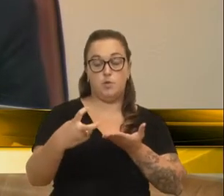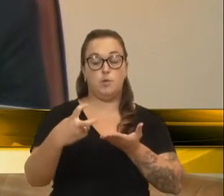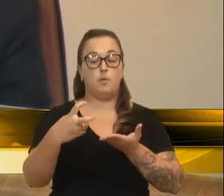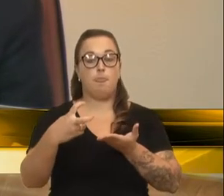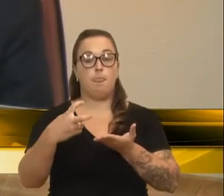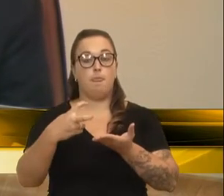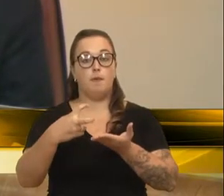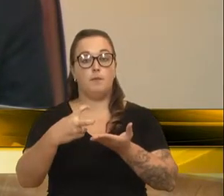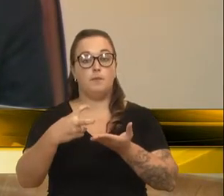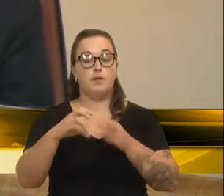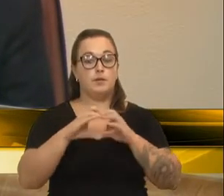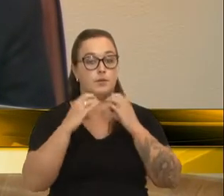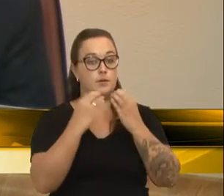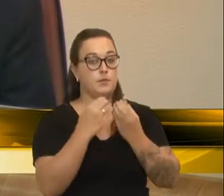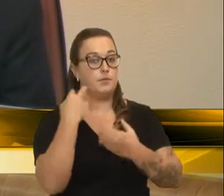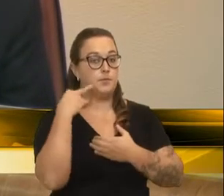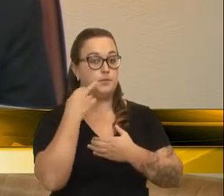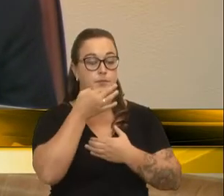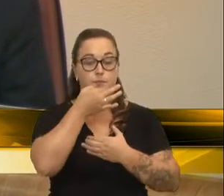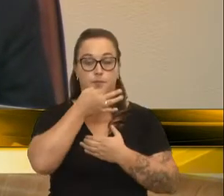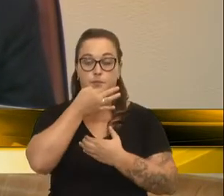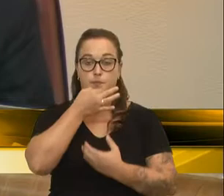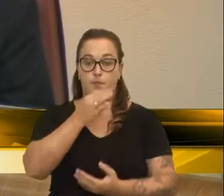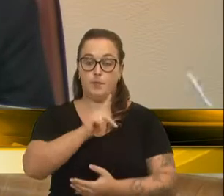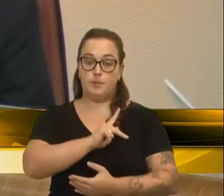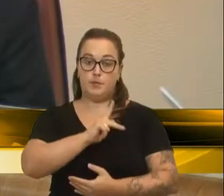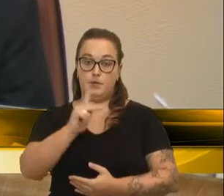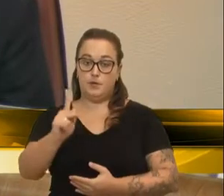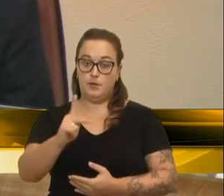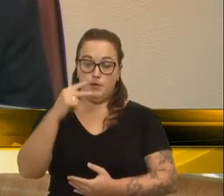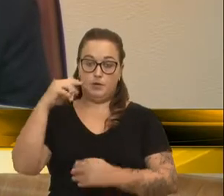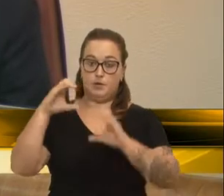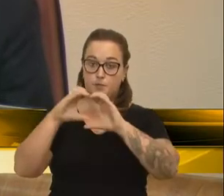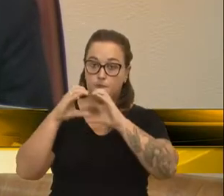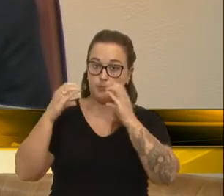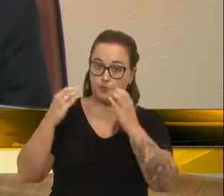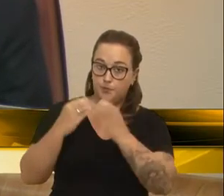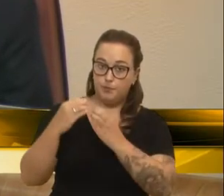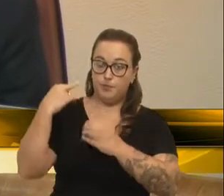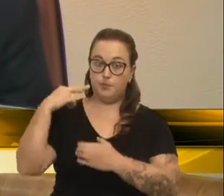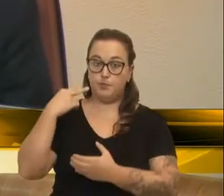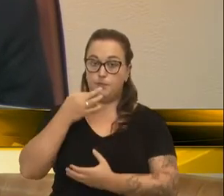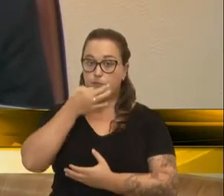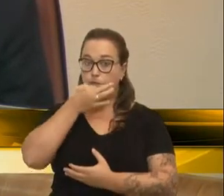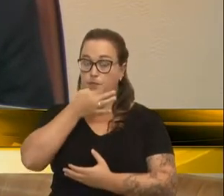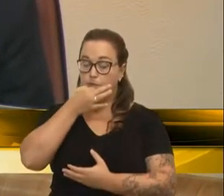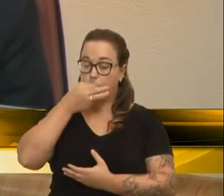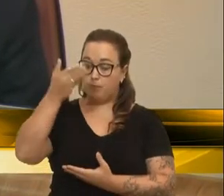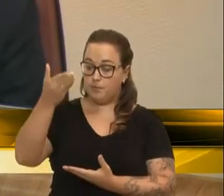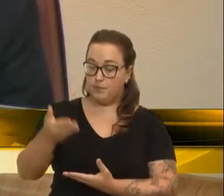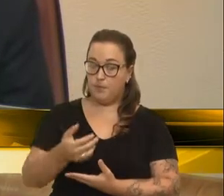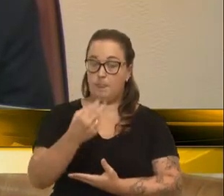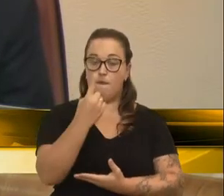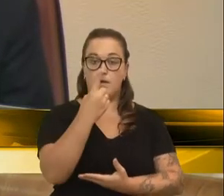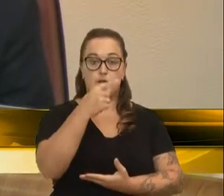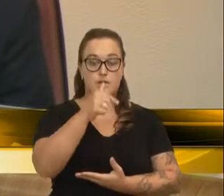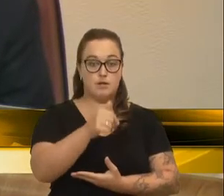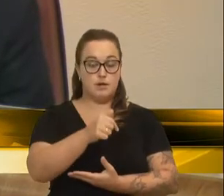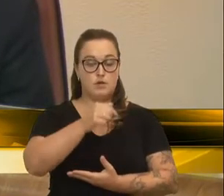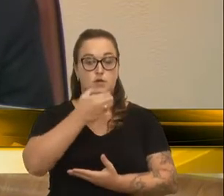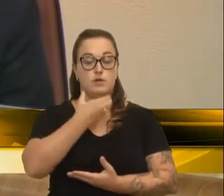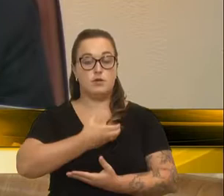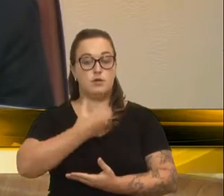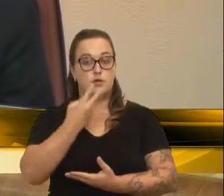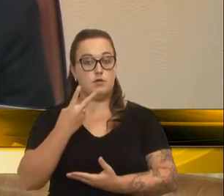Caxias do Sul. Excelentíssimo senhor presidente da Câmara Municipal de Vereadores de Caxias do Sul. Em 17 de dezembro de 2018,